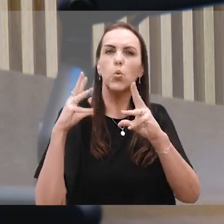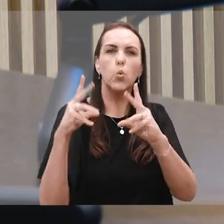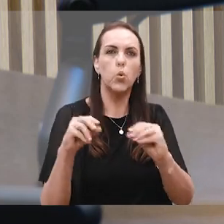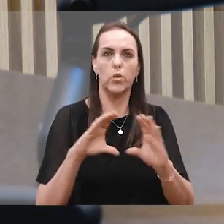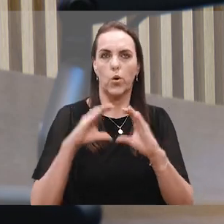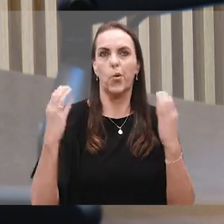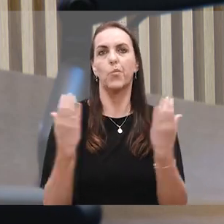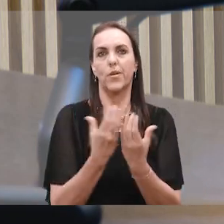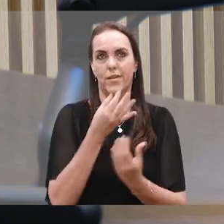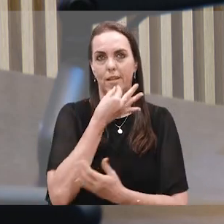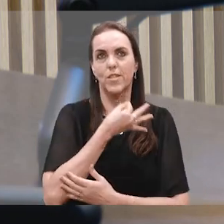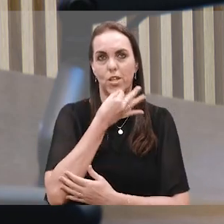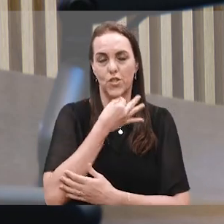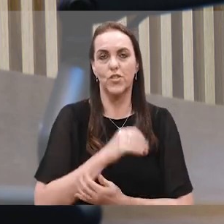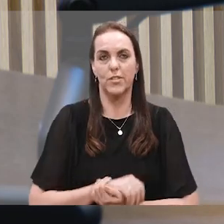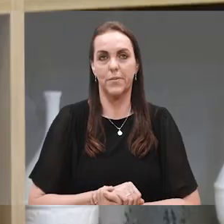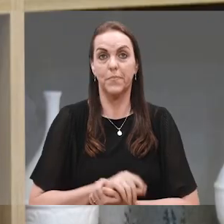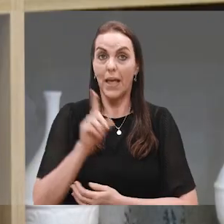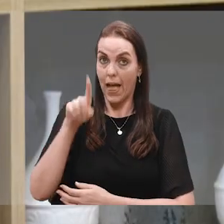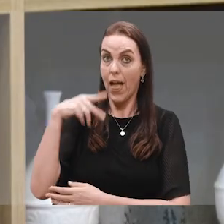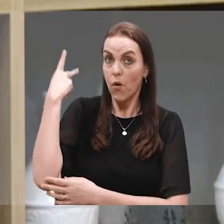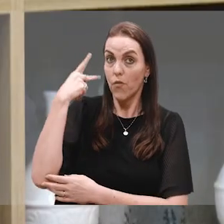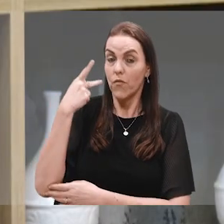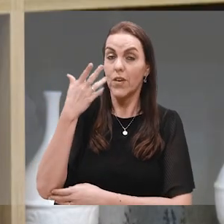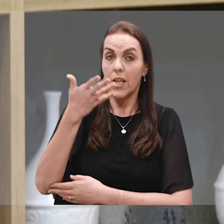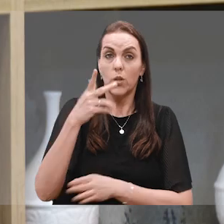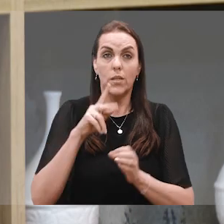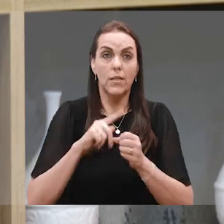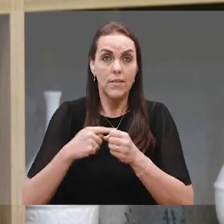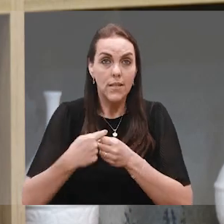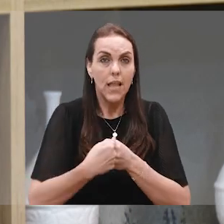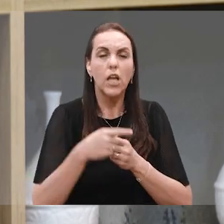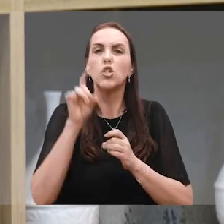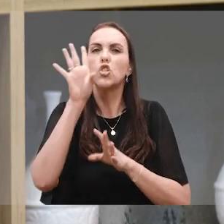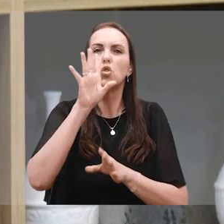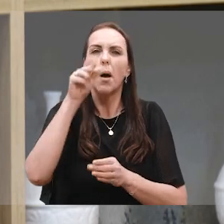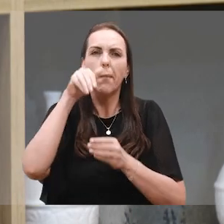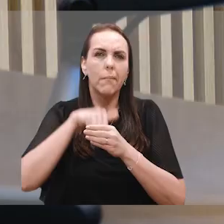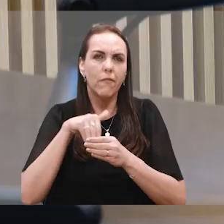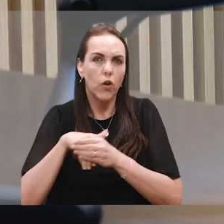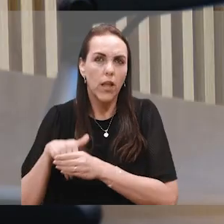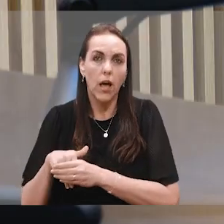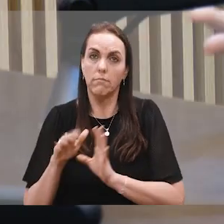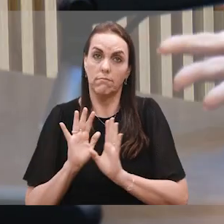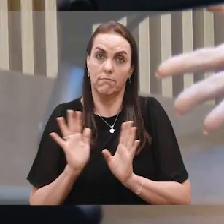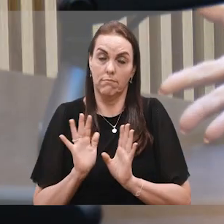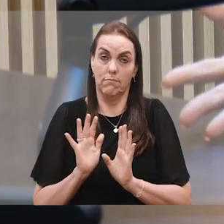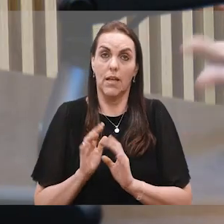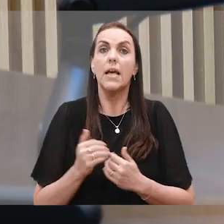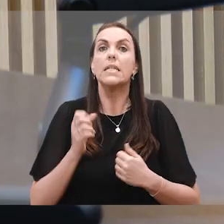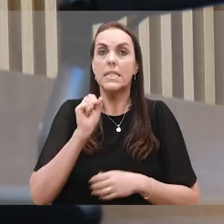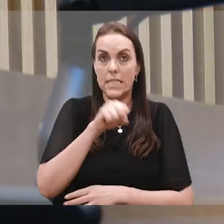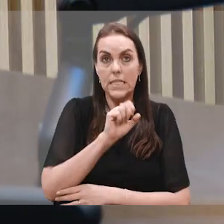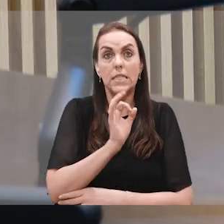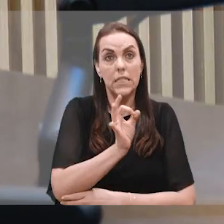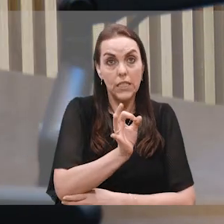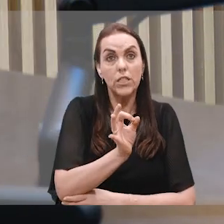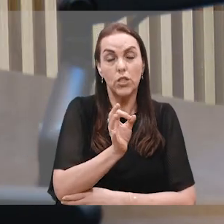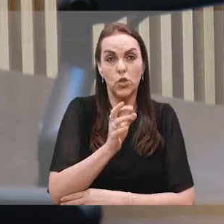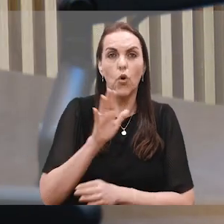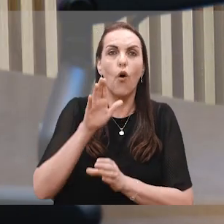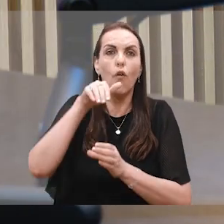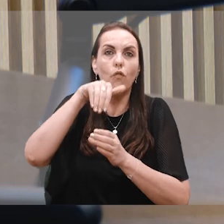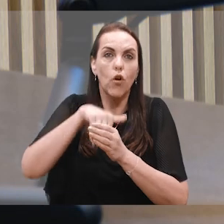toda a Sim, comunidade é um caxias. vereador da cidade, Isso. não necessariamente só daqueles que votaram. Porque É, os que nem só dos que votaram votaram, correspondem a